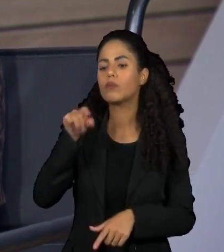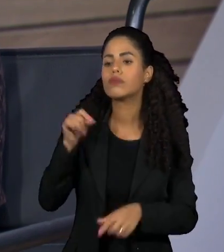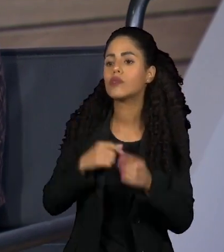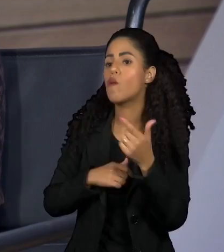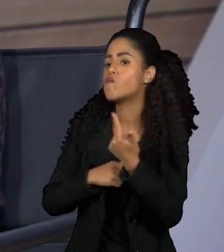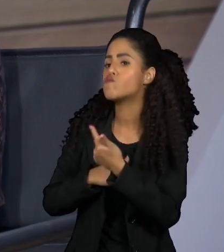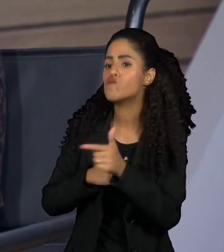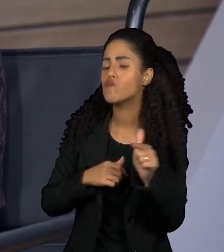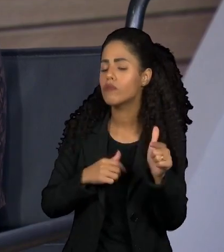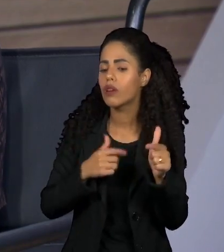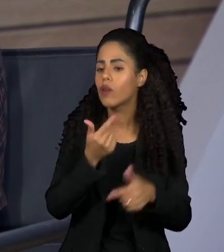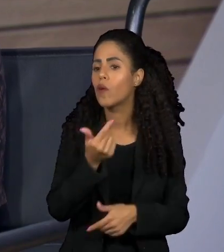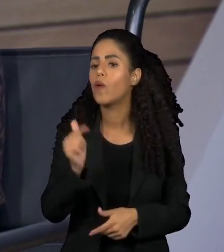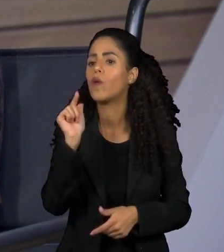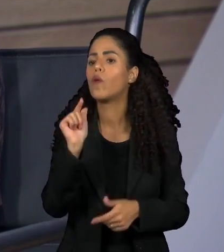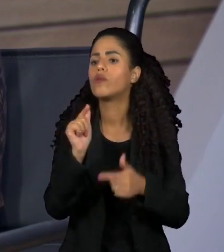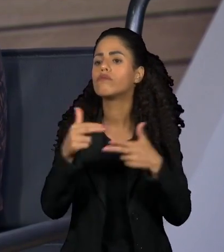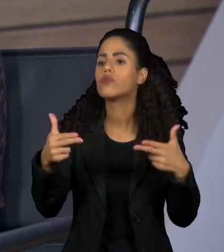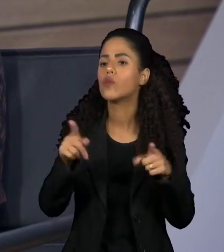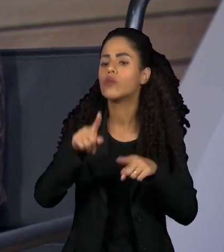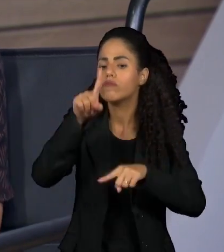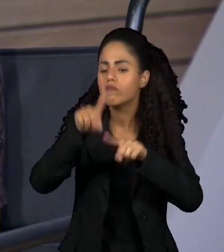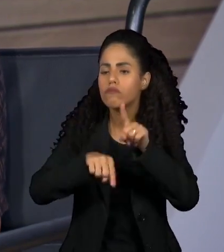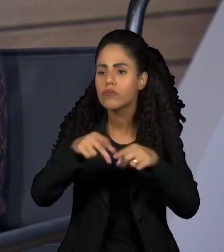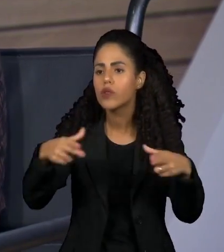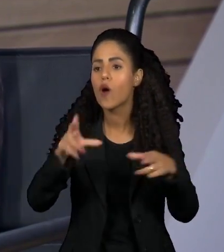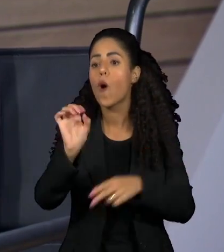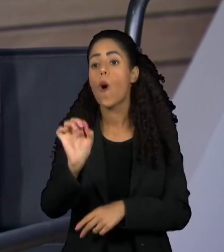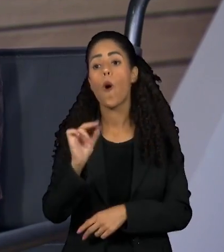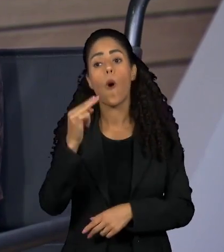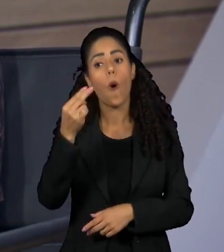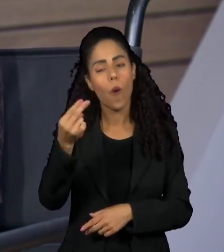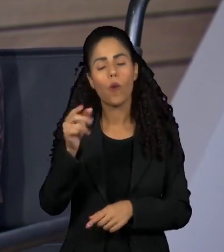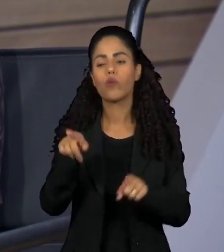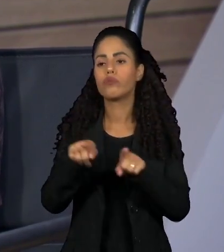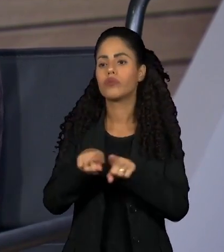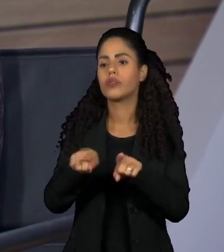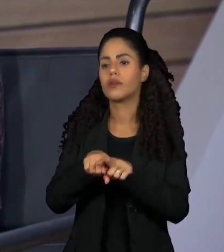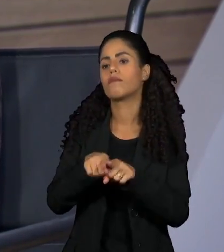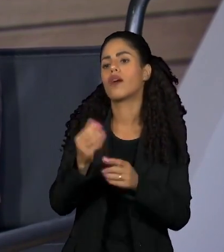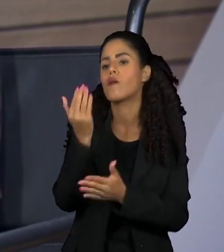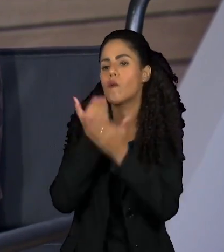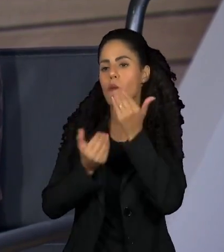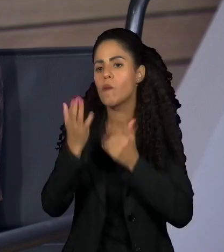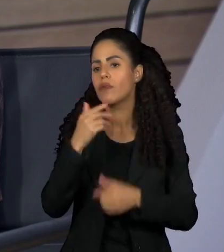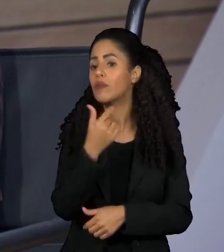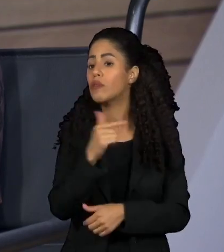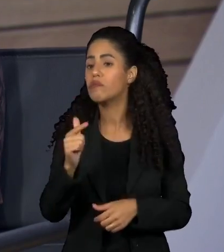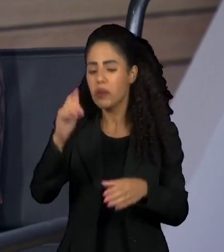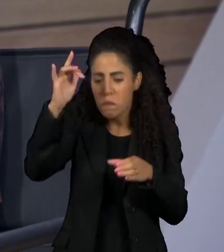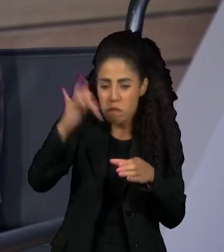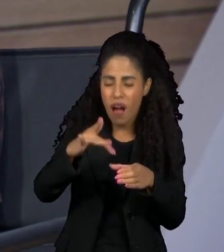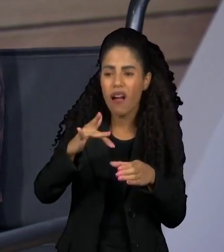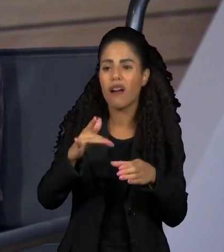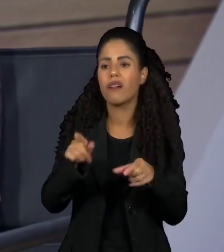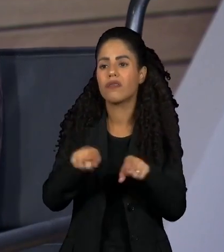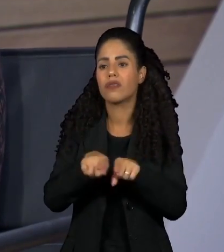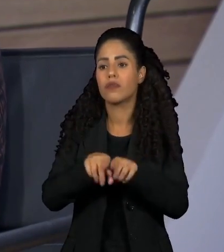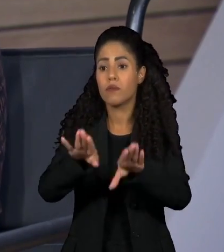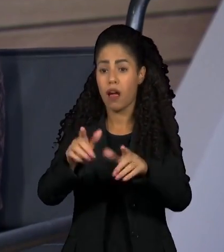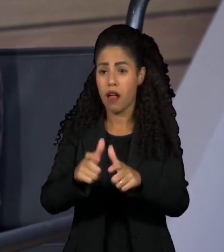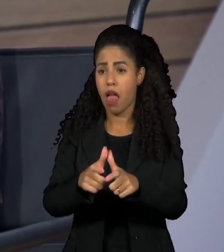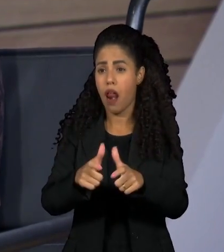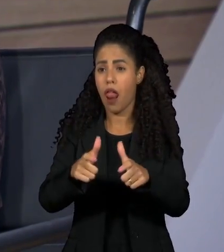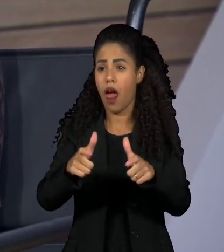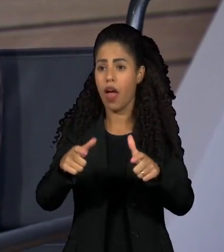gente vai de ter um produto, né, um alimento que não seja embalado em plástico. A produção de plástico aumentou muito